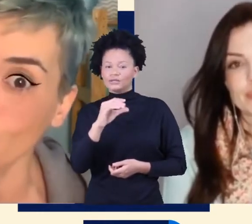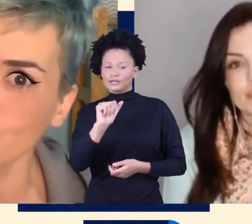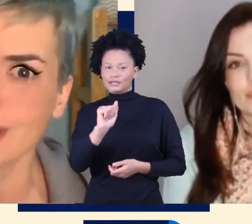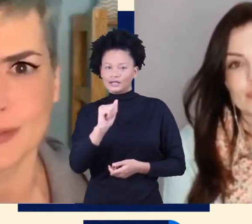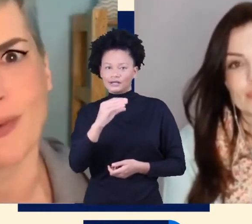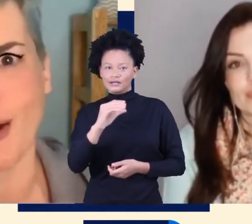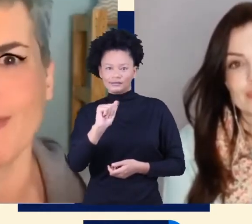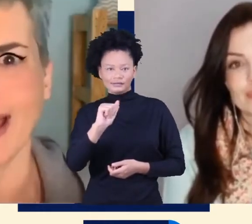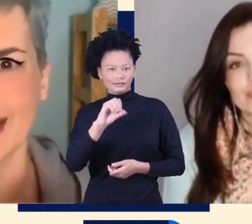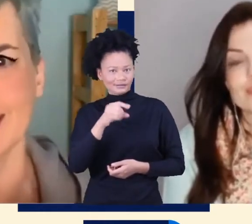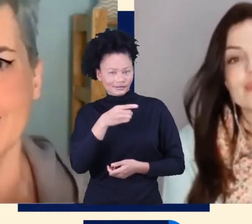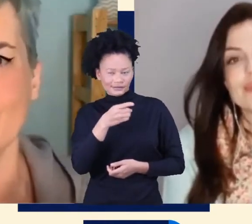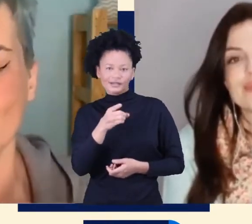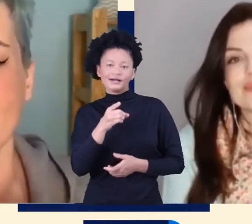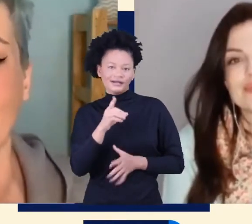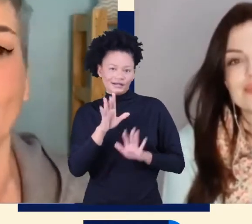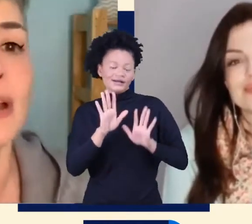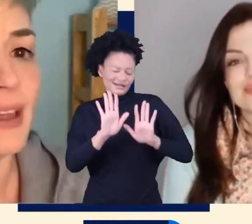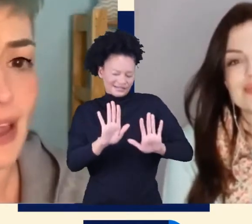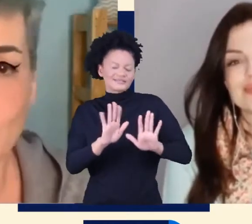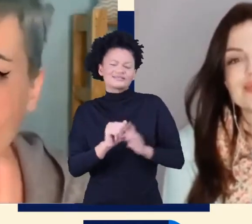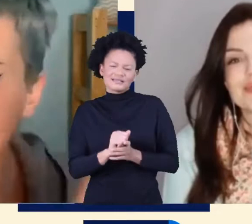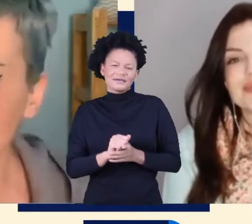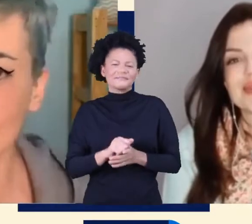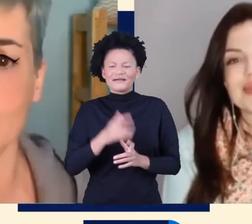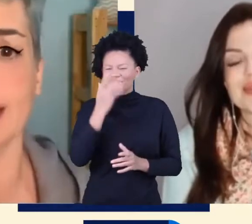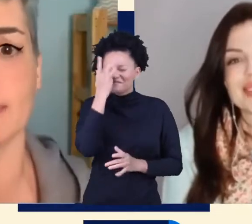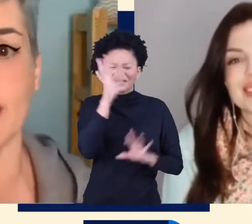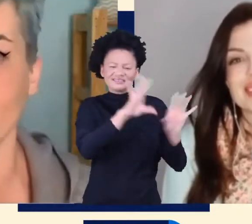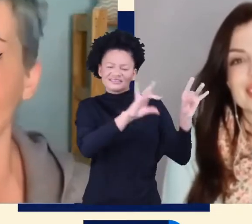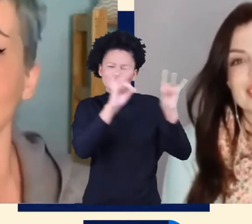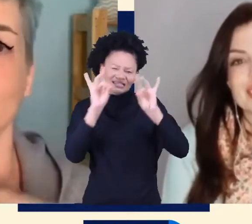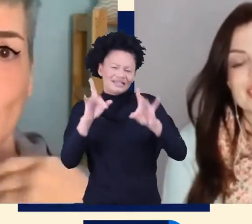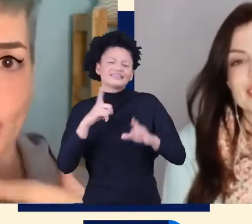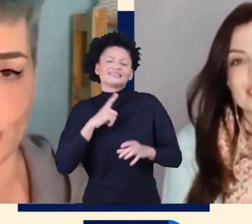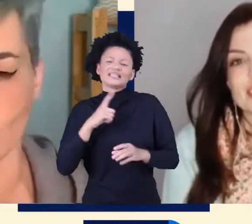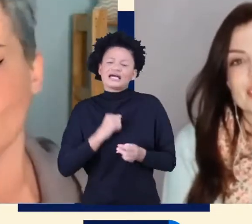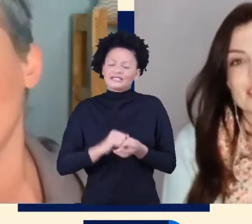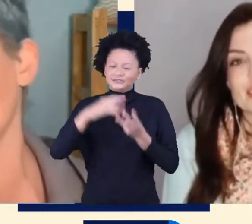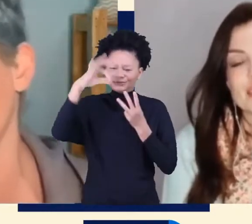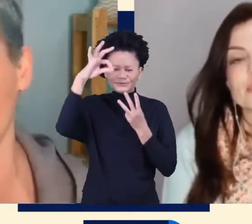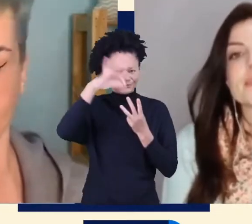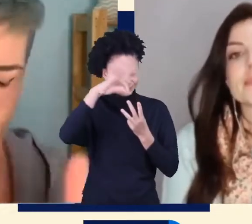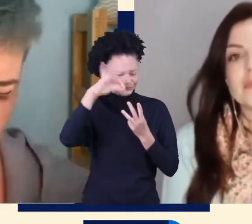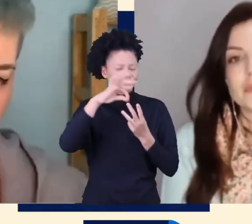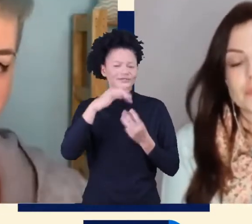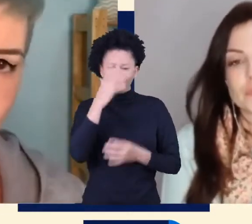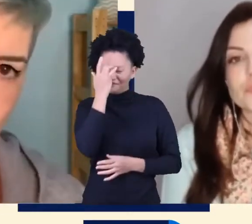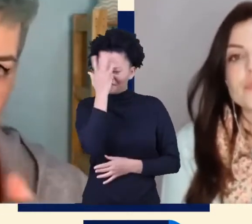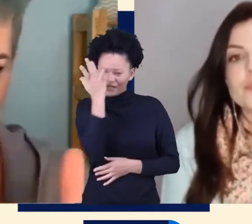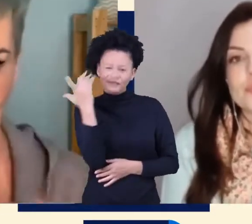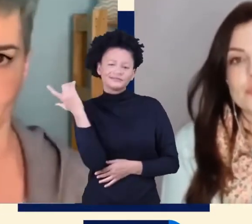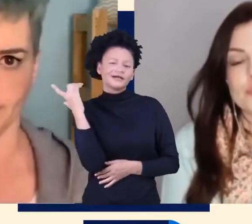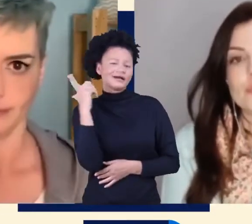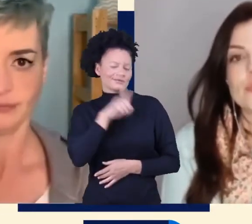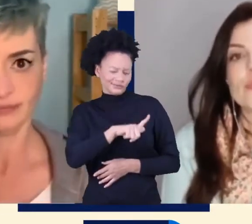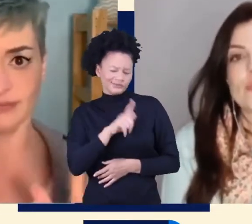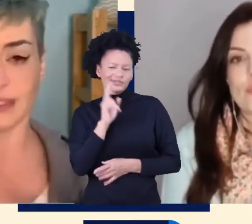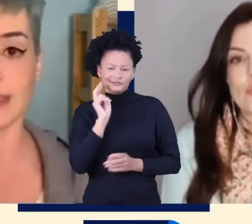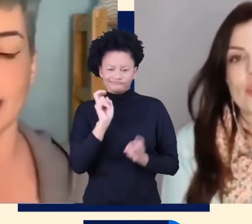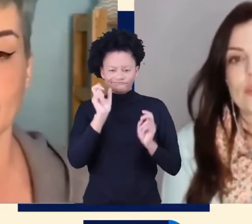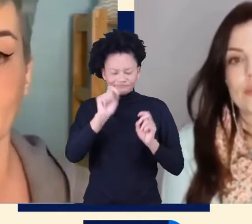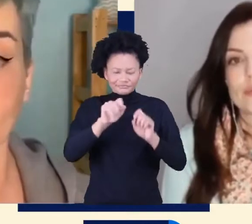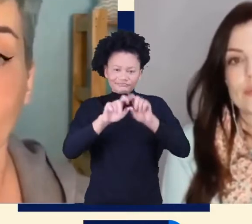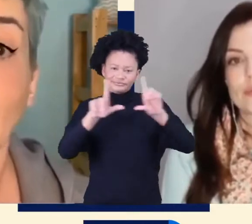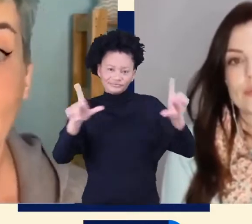bit.ly/fafá-educacal sexual. Vai, assim, cedilha e tal. Eu sempre deixo os links bem fáceis, coloco nos stories, tá? Mas só para